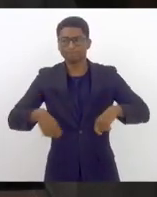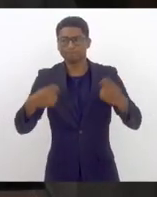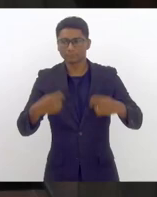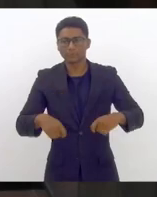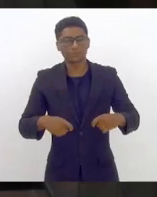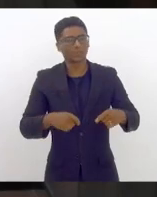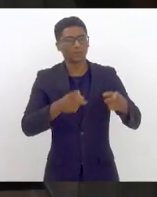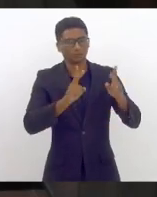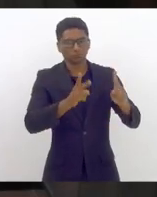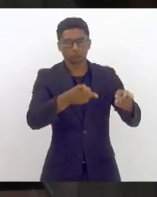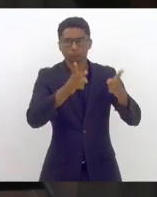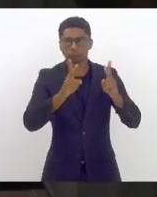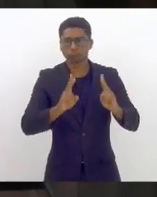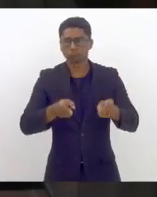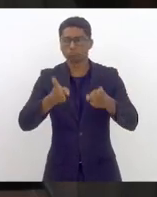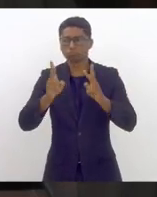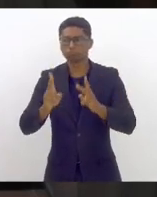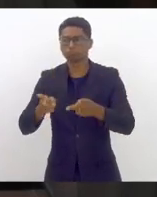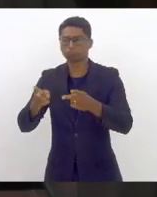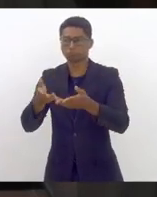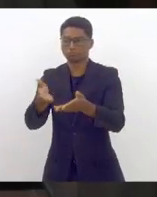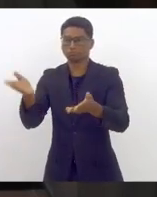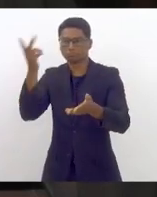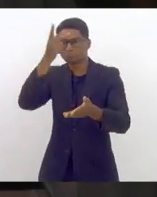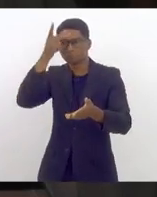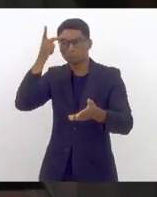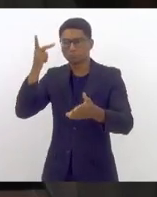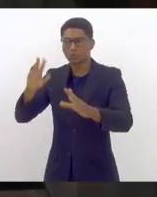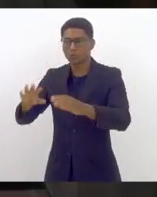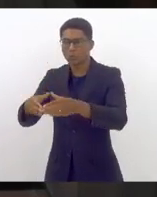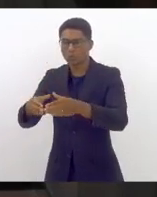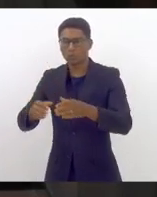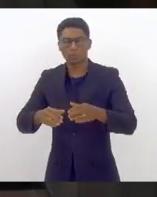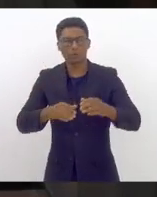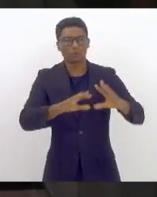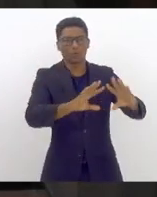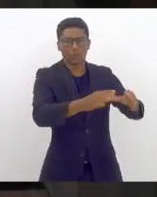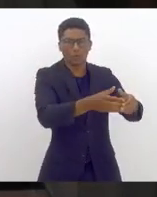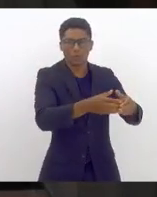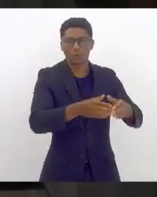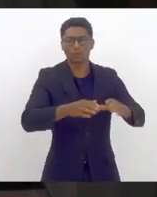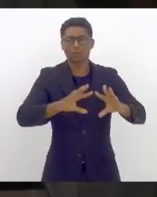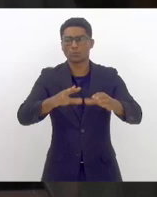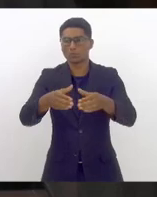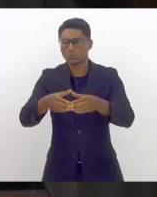ampla, tendo seus fiéis, sem, contudo,